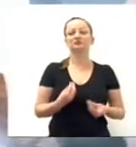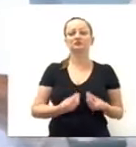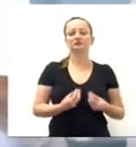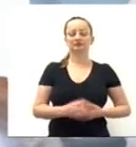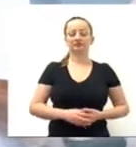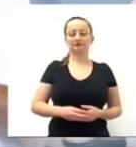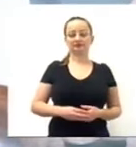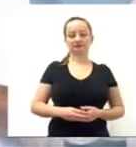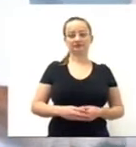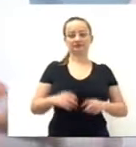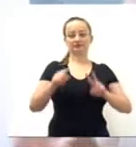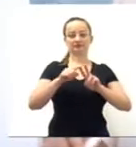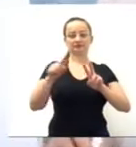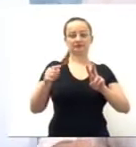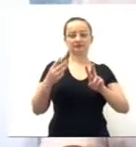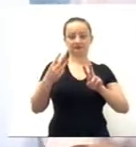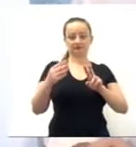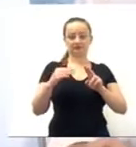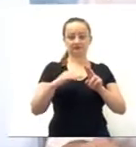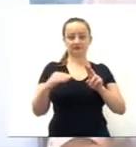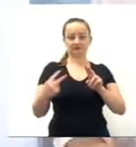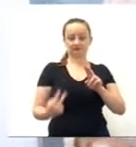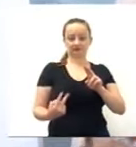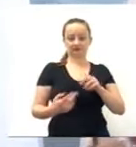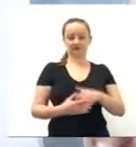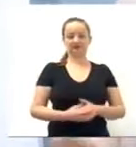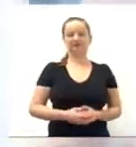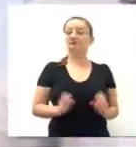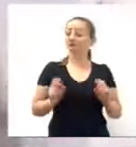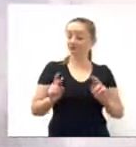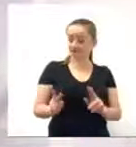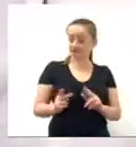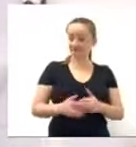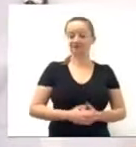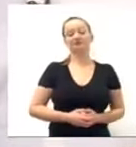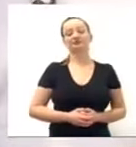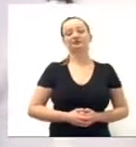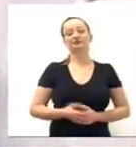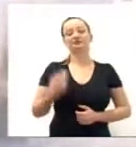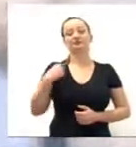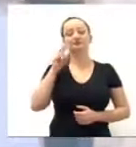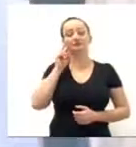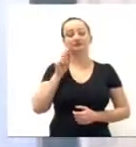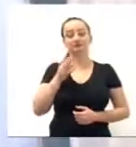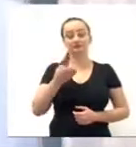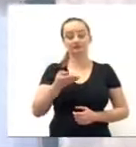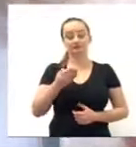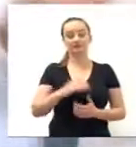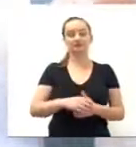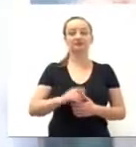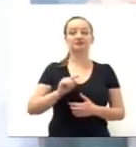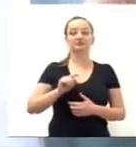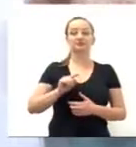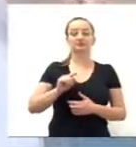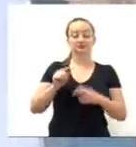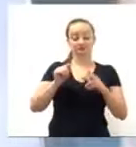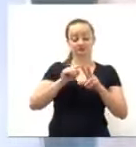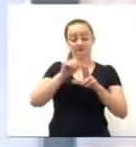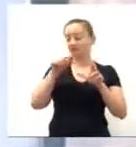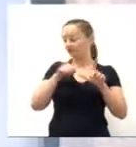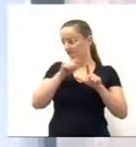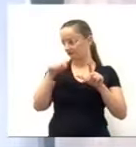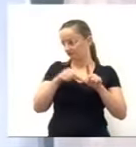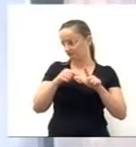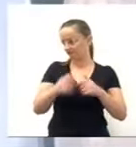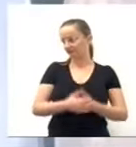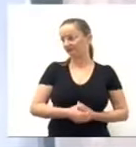Raiz de 3 sobre 2. Ok? Então, eu olhei para esse ângulo. Agora, nós vamos